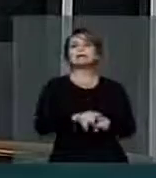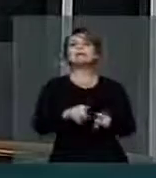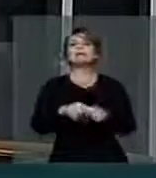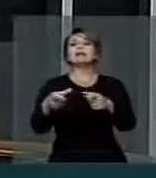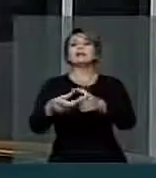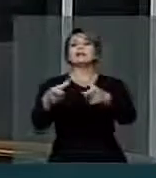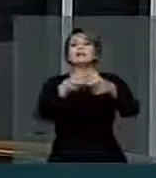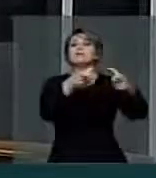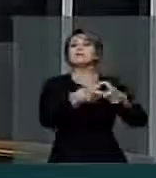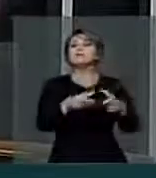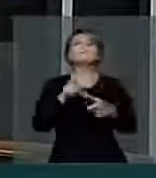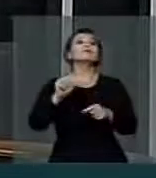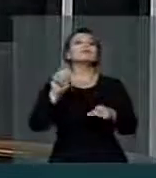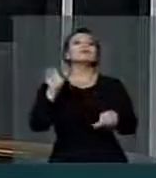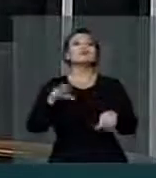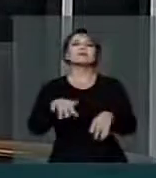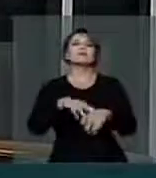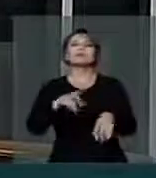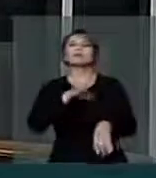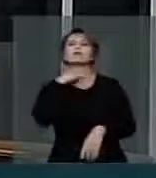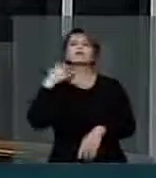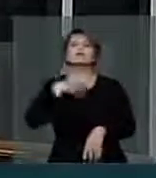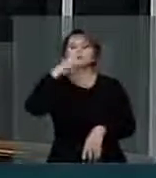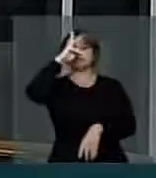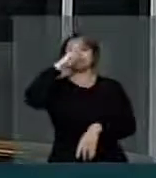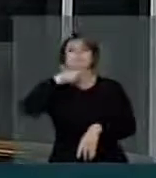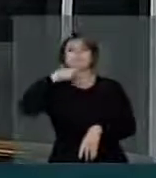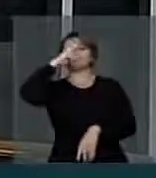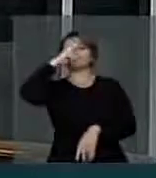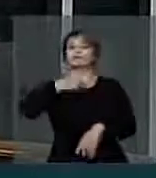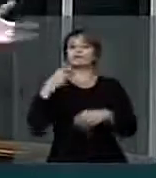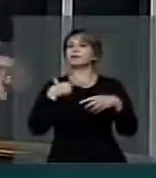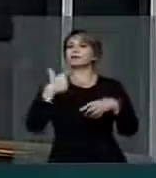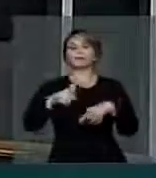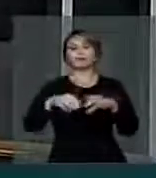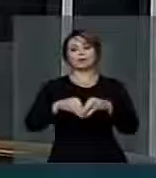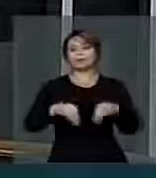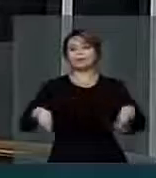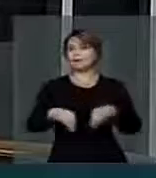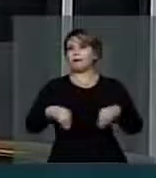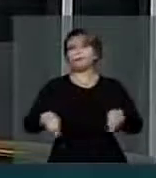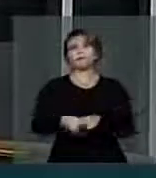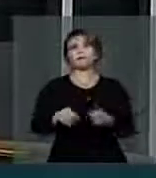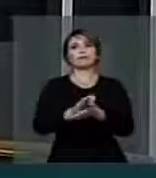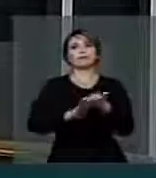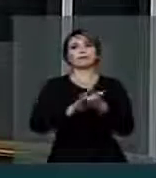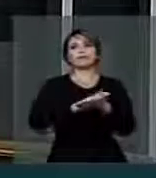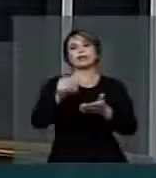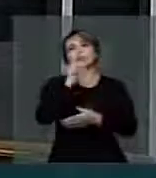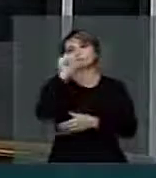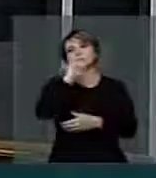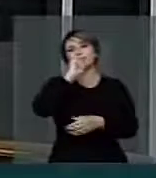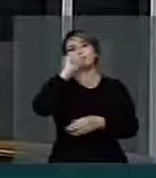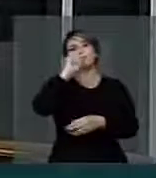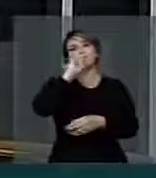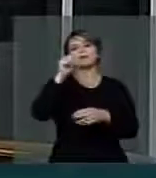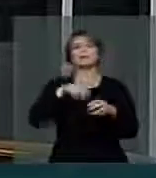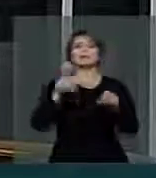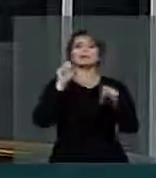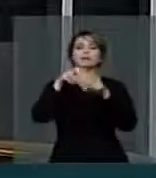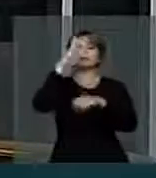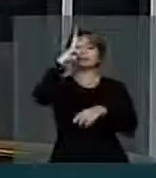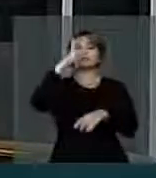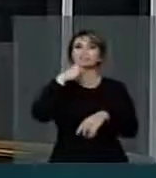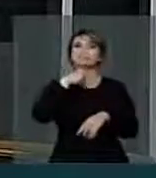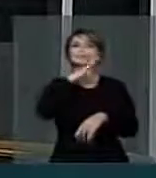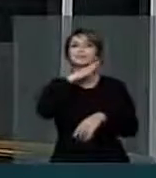se suicida, porque não tem terra, vão para o álcool e acabam se matando. Fica aqui o meu protesto, o meu apelo ao ministro